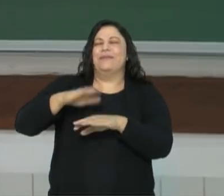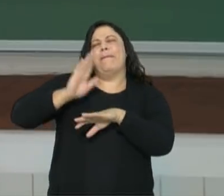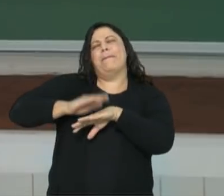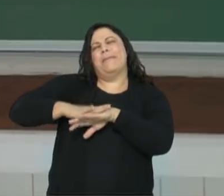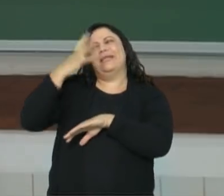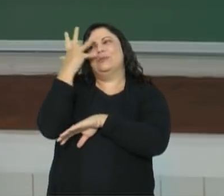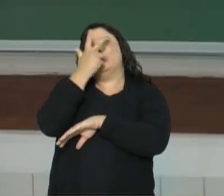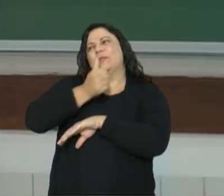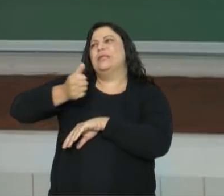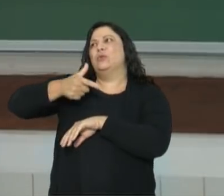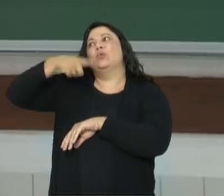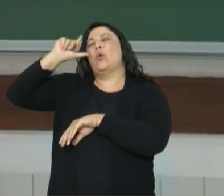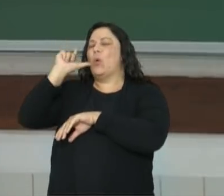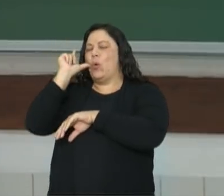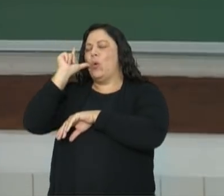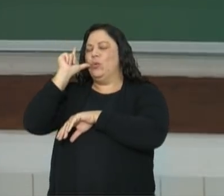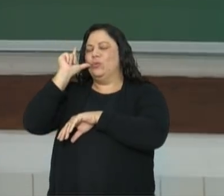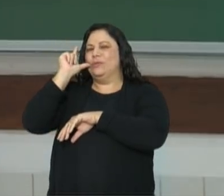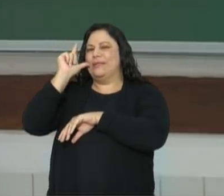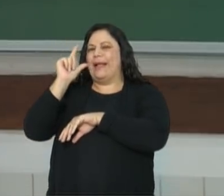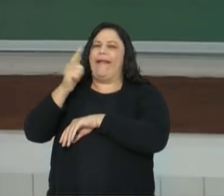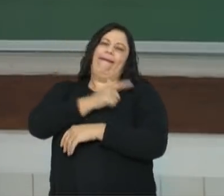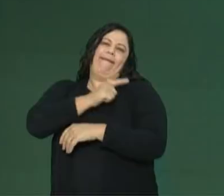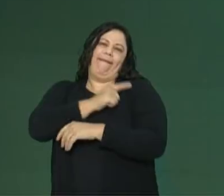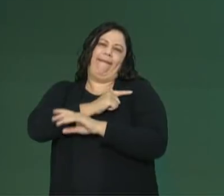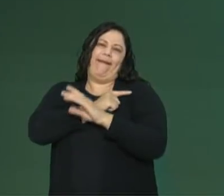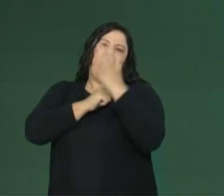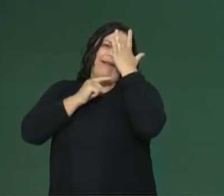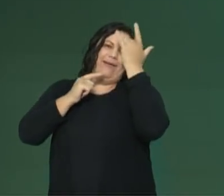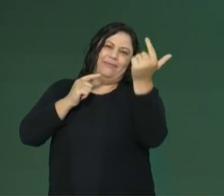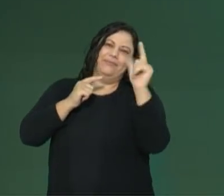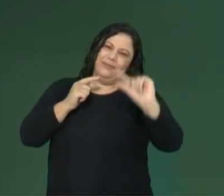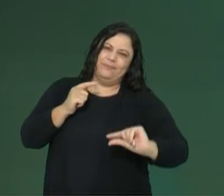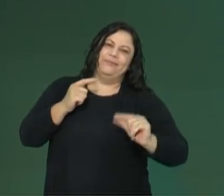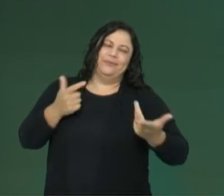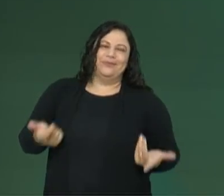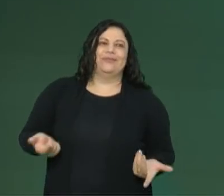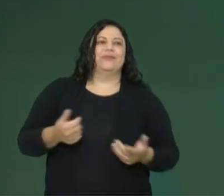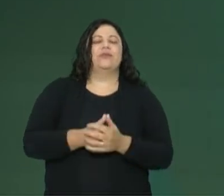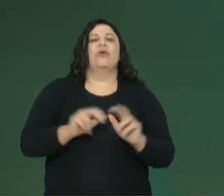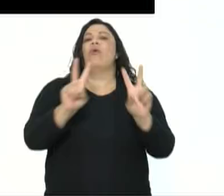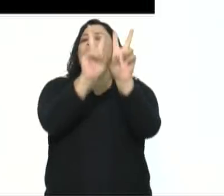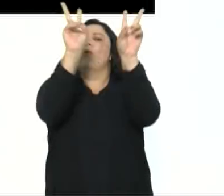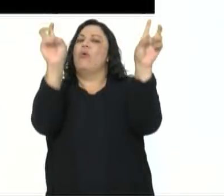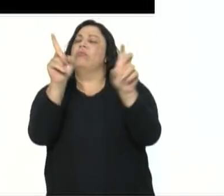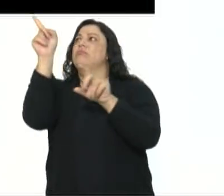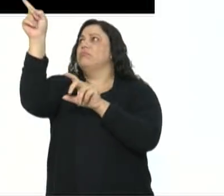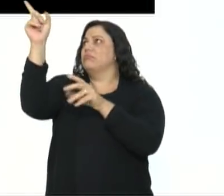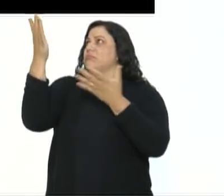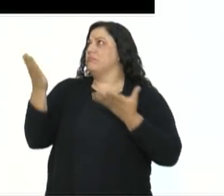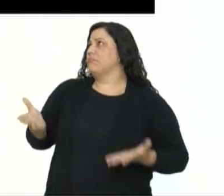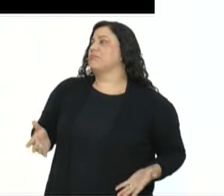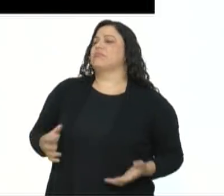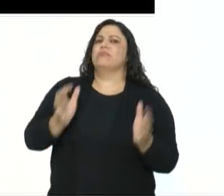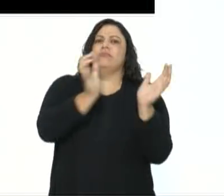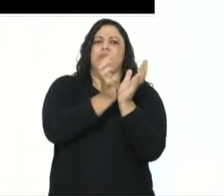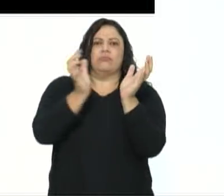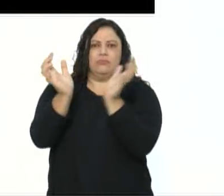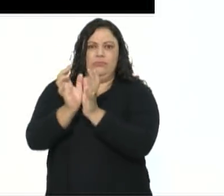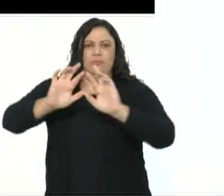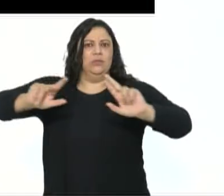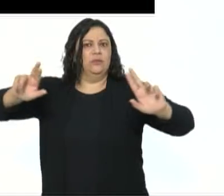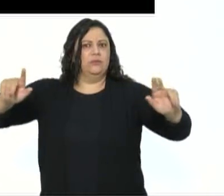amanhã, falando de moluscos e anelídeos. Uau, outros grupos, professor?